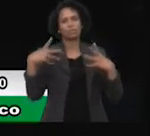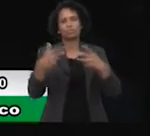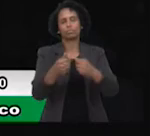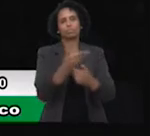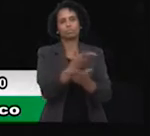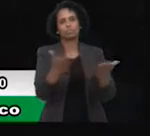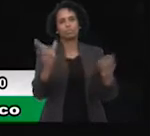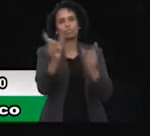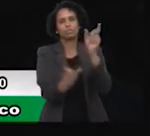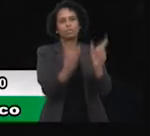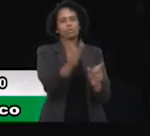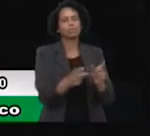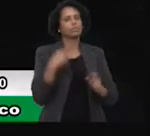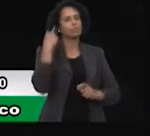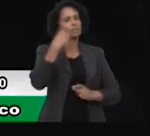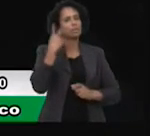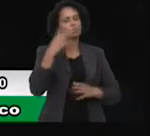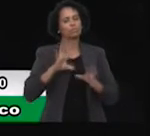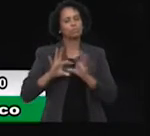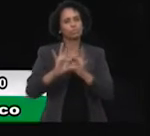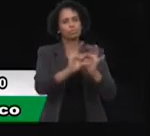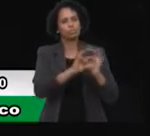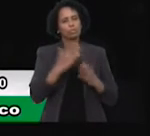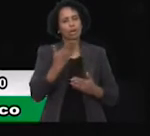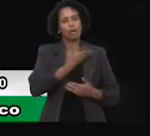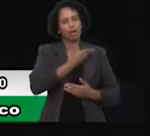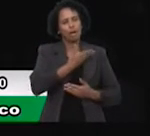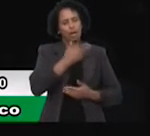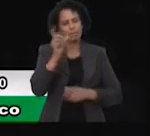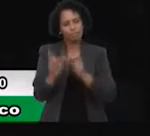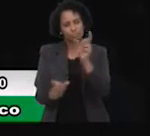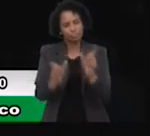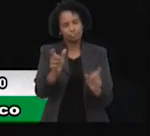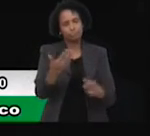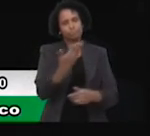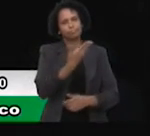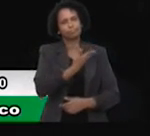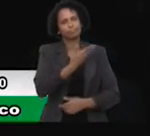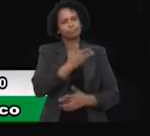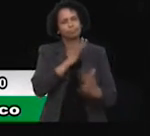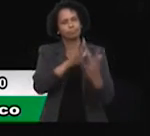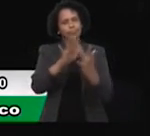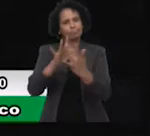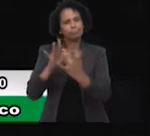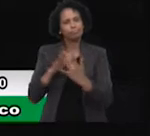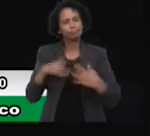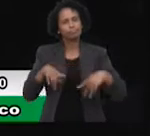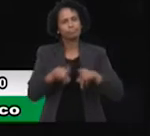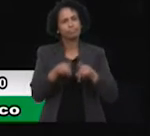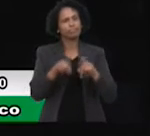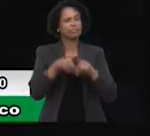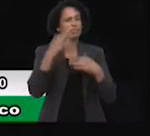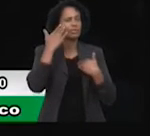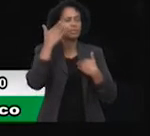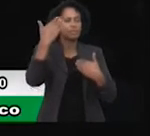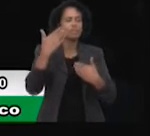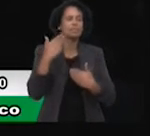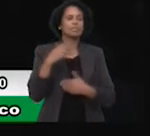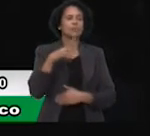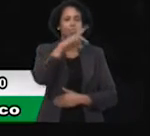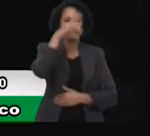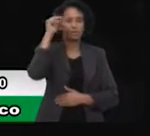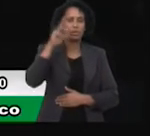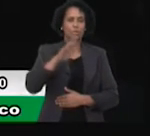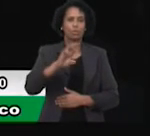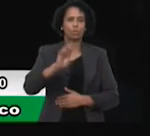que estiveram conosco, que foram amigos nesse momento. Quero agradecer também ao prefeito Rogério Lins, que sempre foi muito